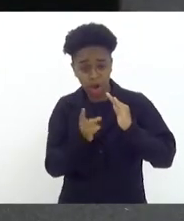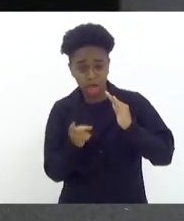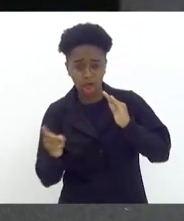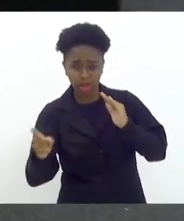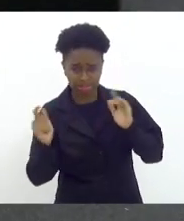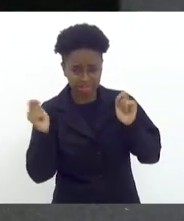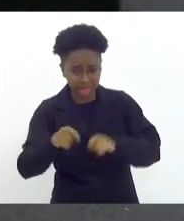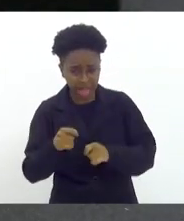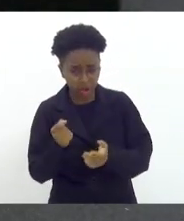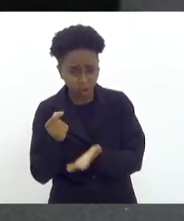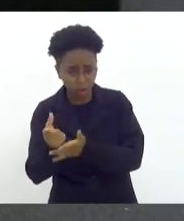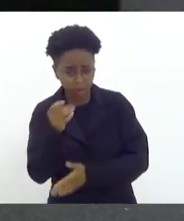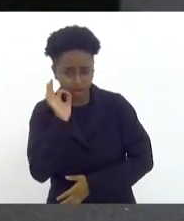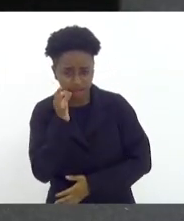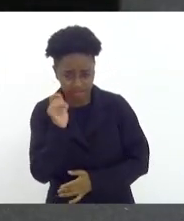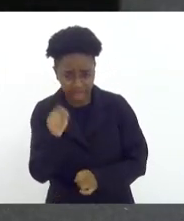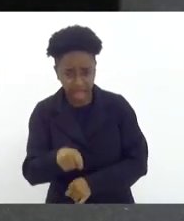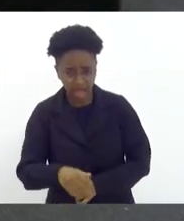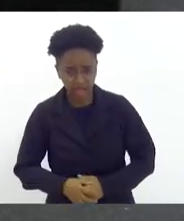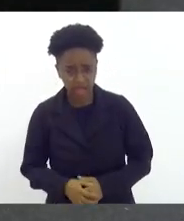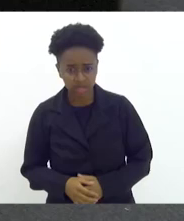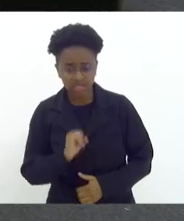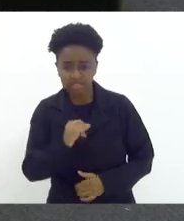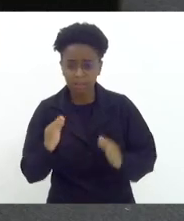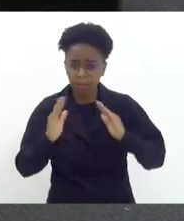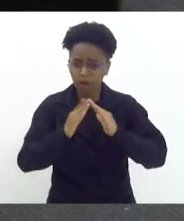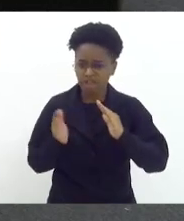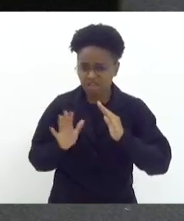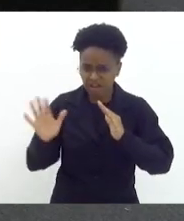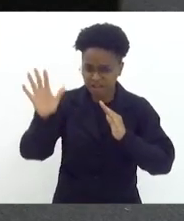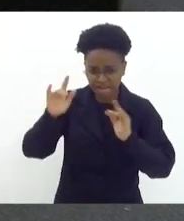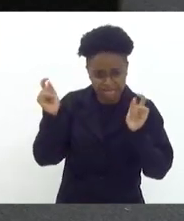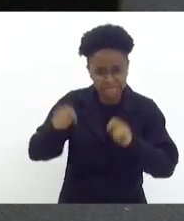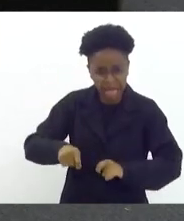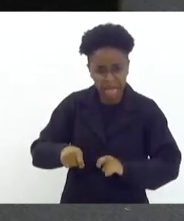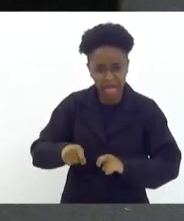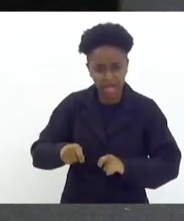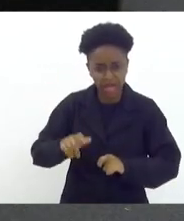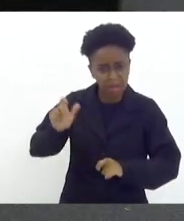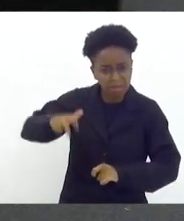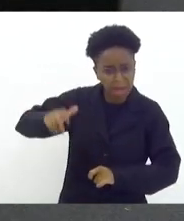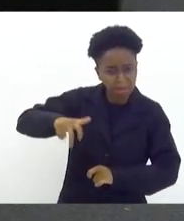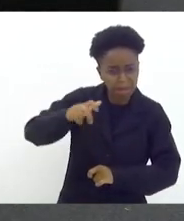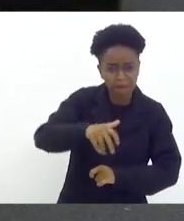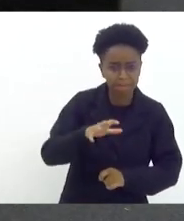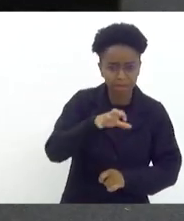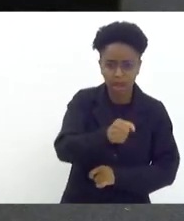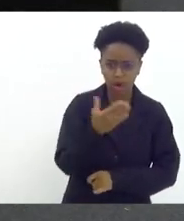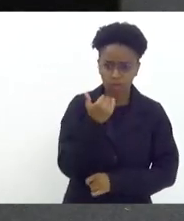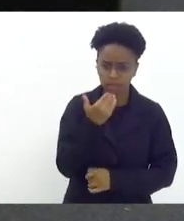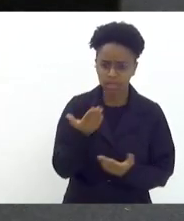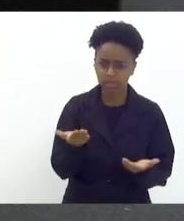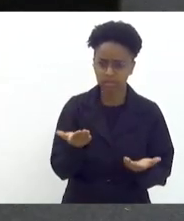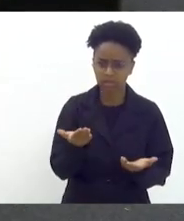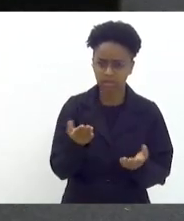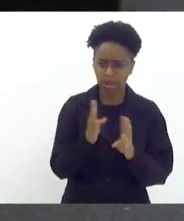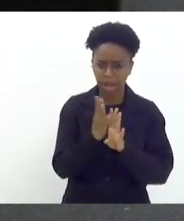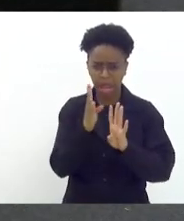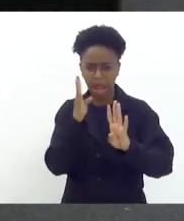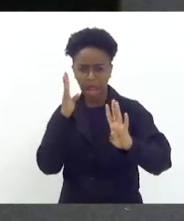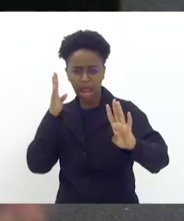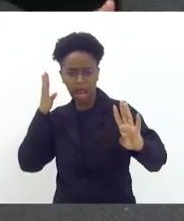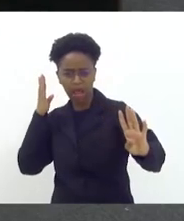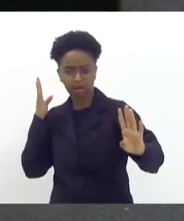ônibus para buscar um café Quem mora na comunidade na periferia consegue ir lá buscar o almoço ficar numa fila